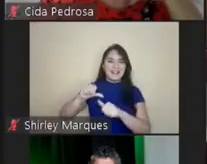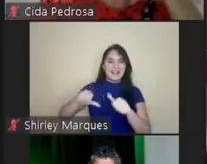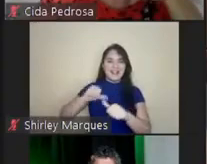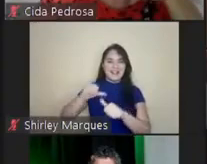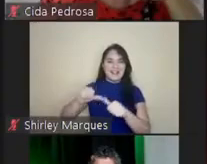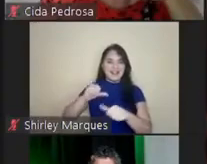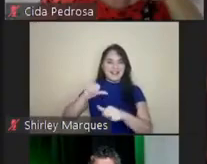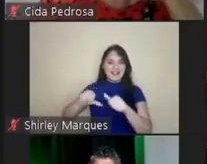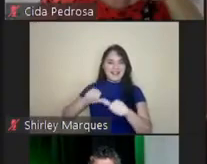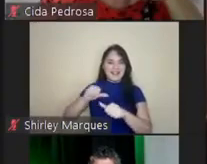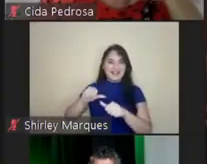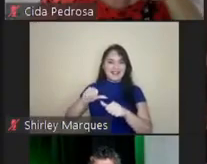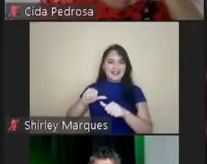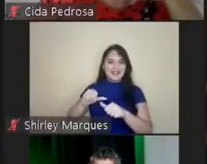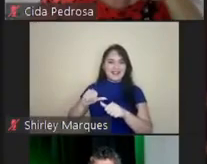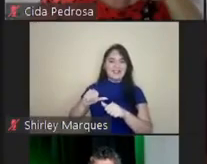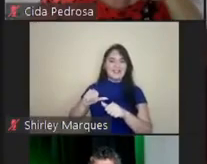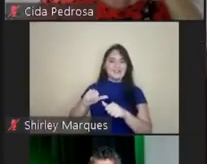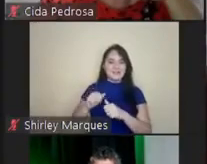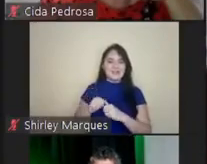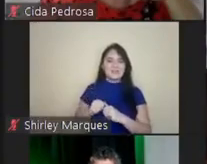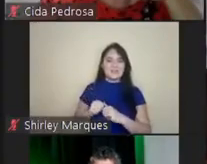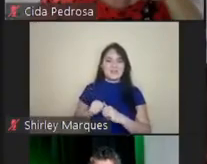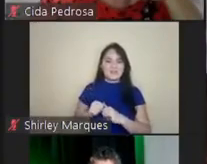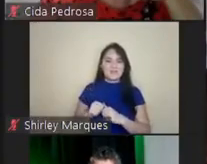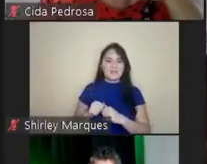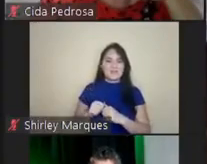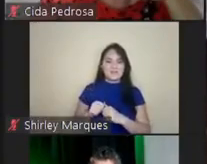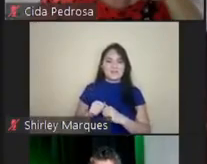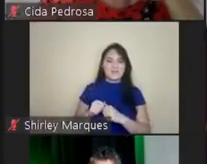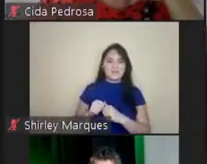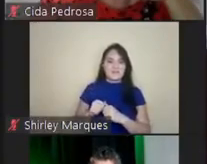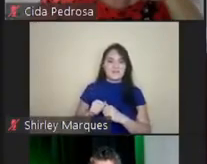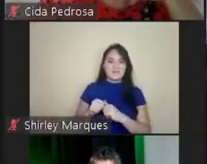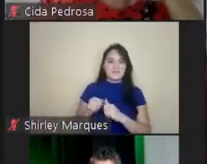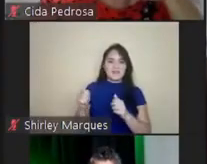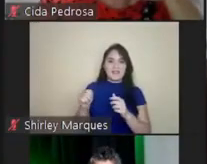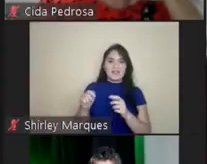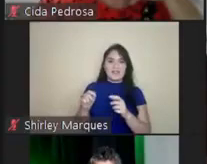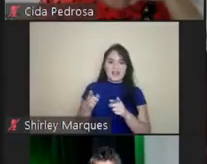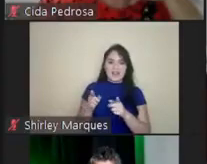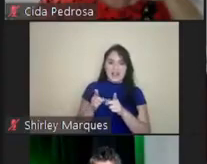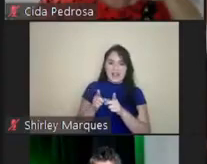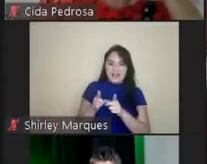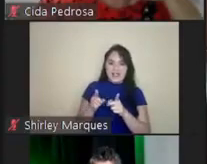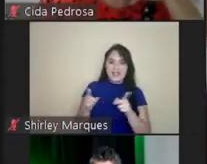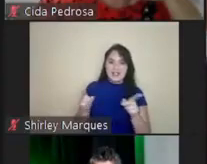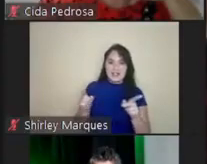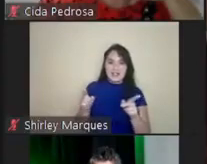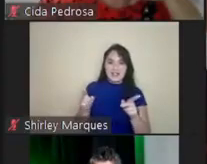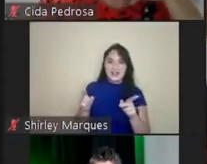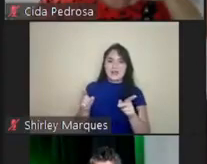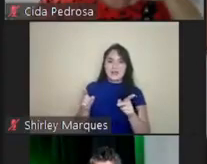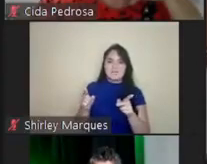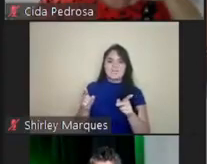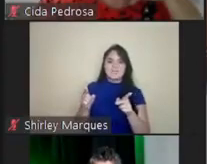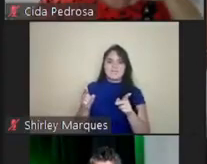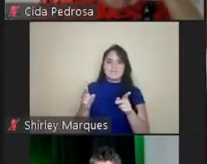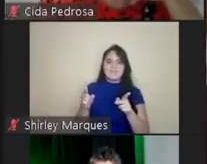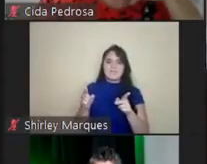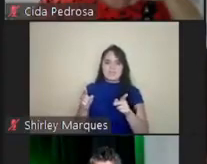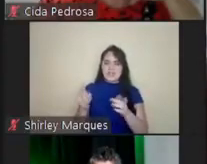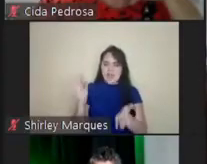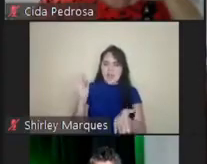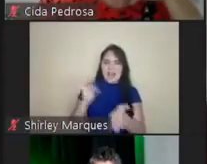ser indefensável, menos durante a vigência do inacreditável. Numa apreensão da